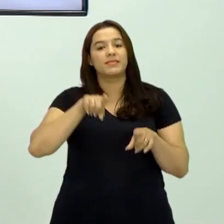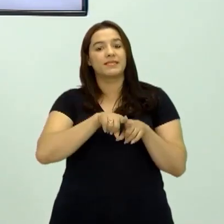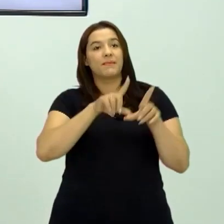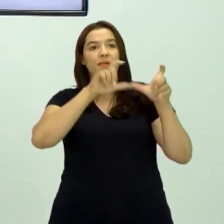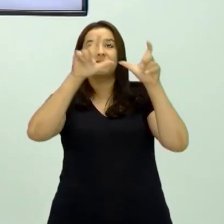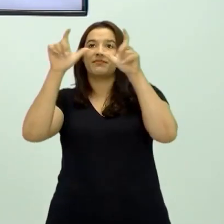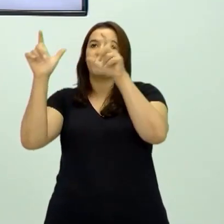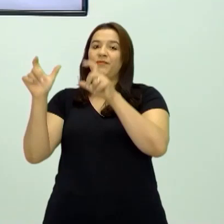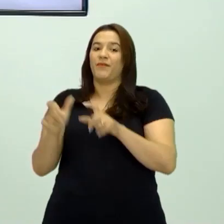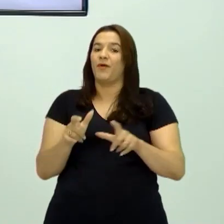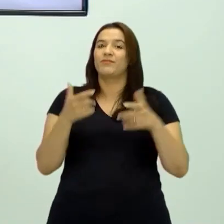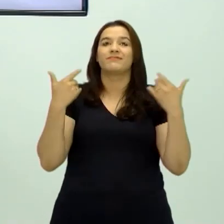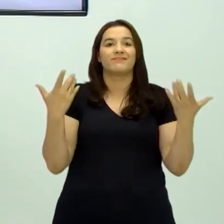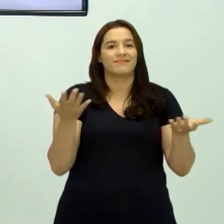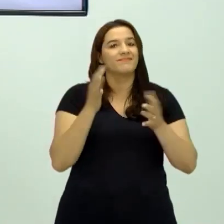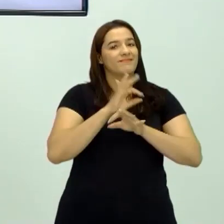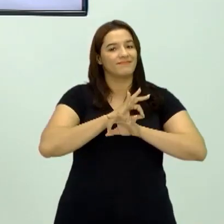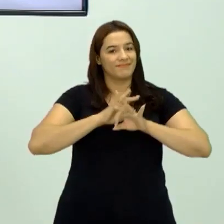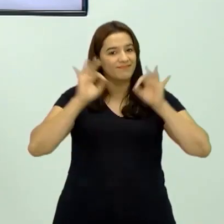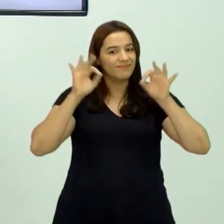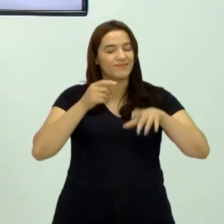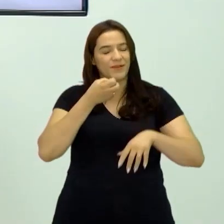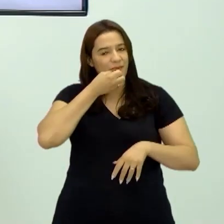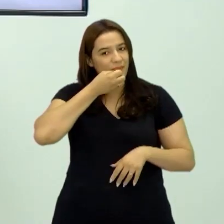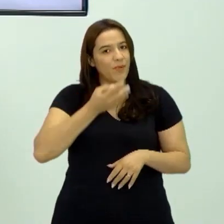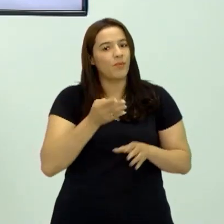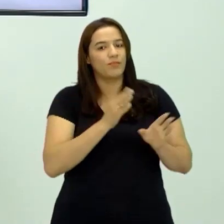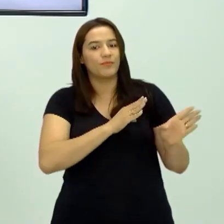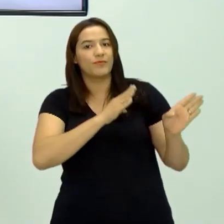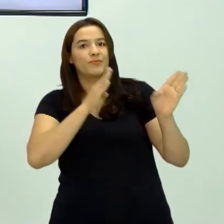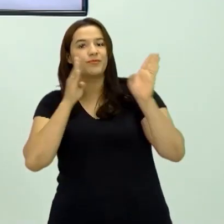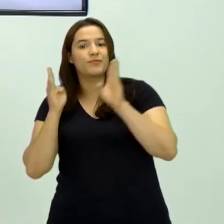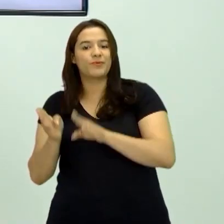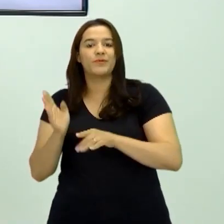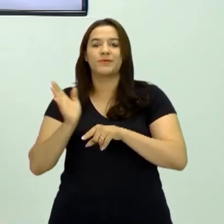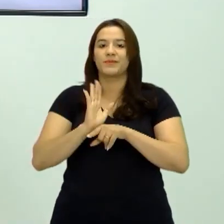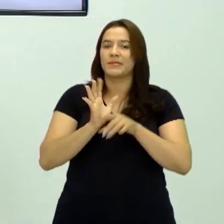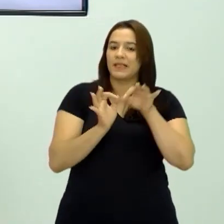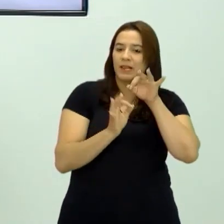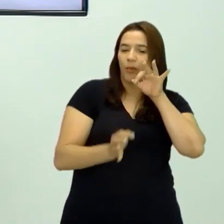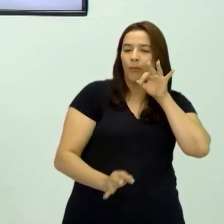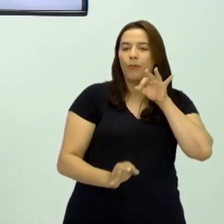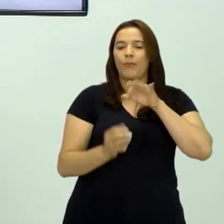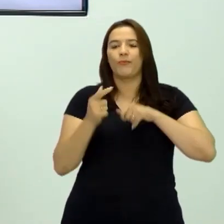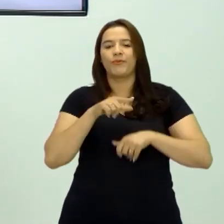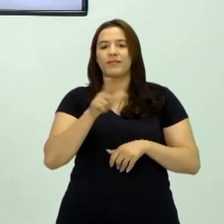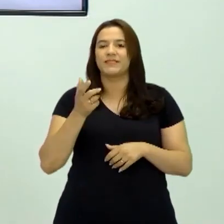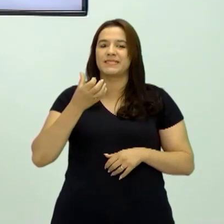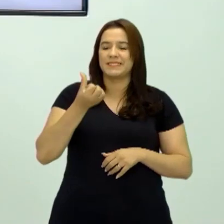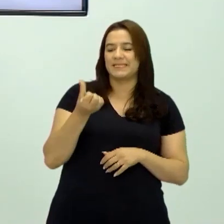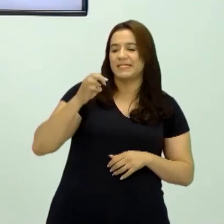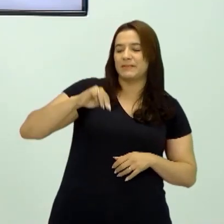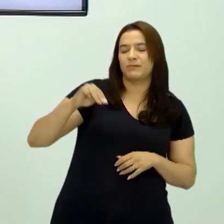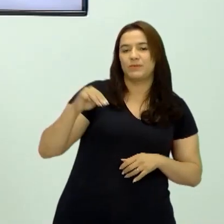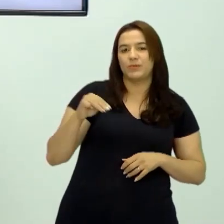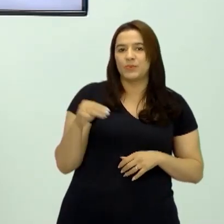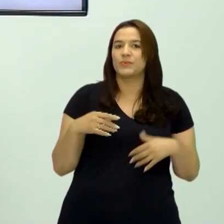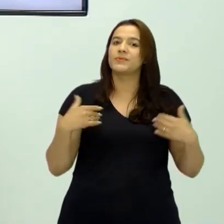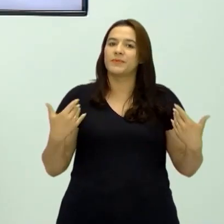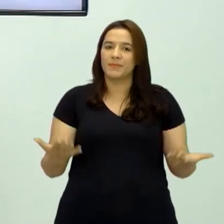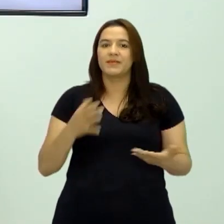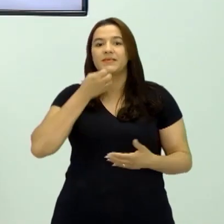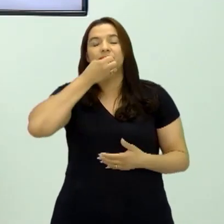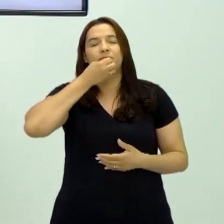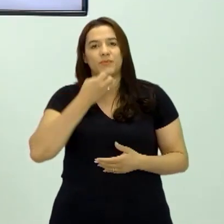então, nem se falar. Então, até valeu a pena, né? Ter esse vídeo um pouquinho extenso aí, dura em torno aí de 6 minutos, mas é um